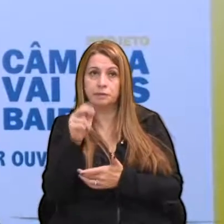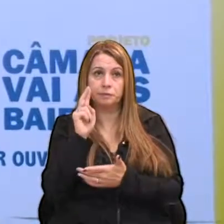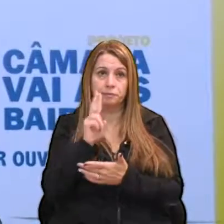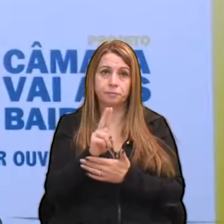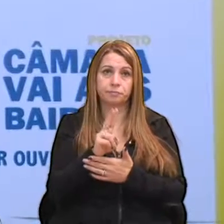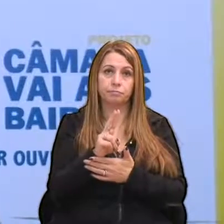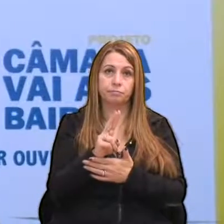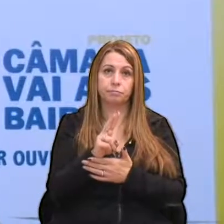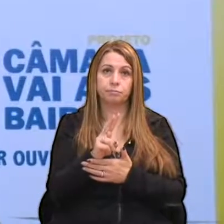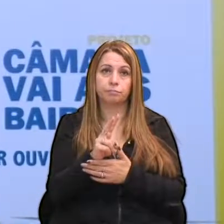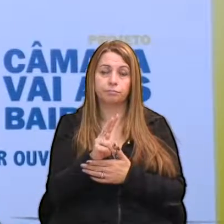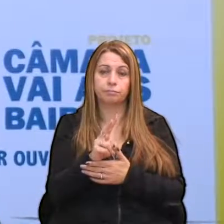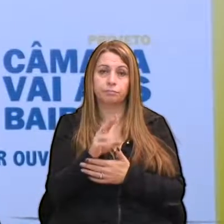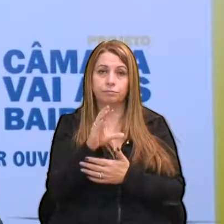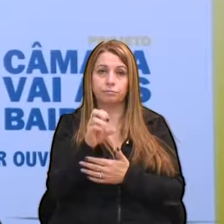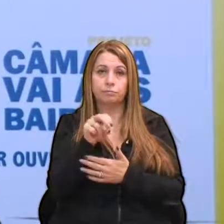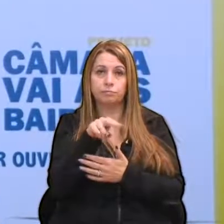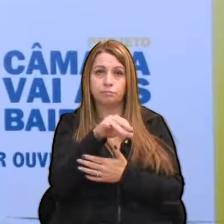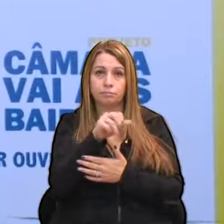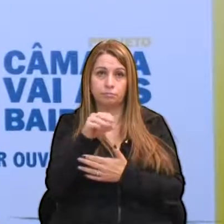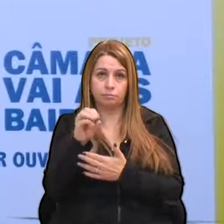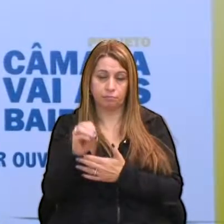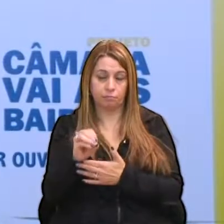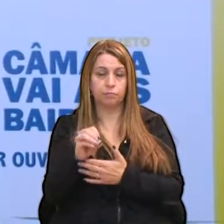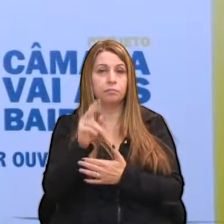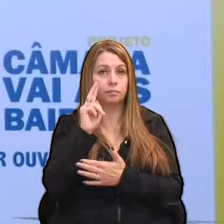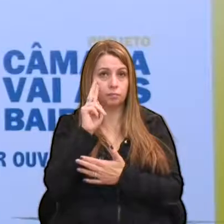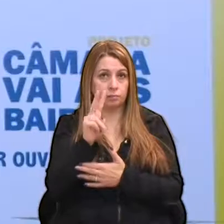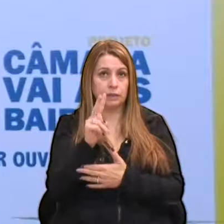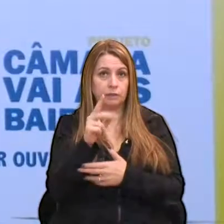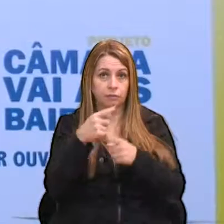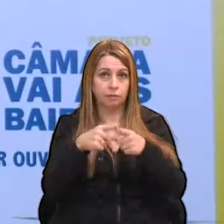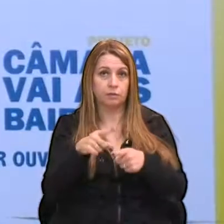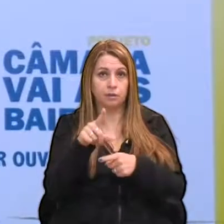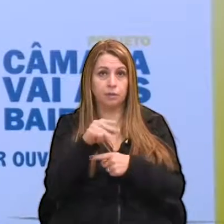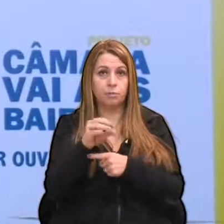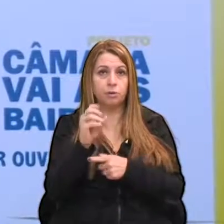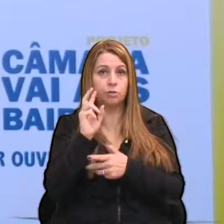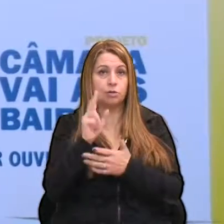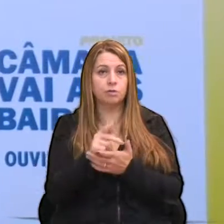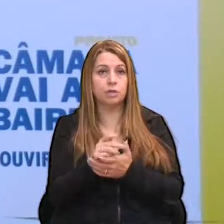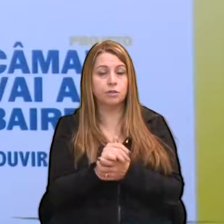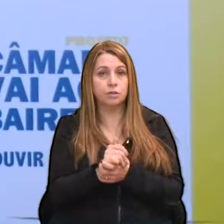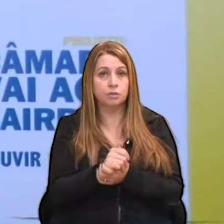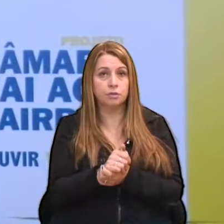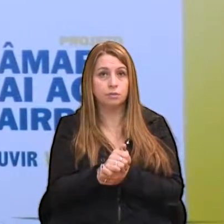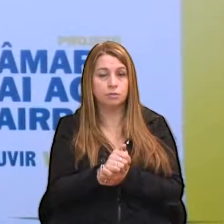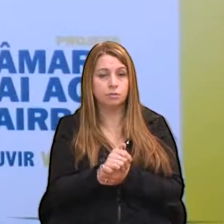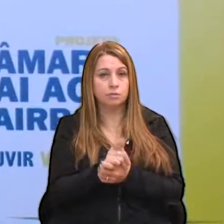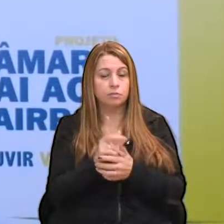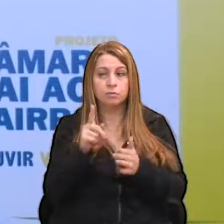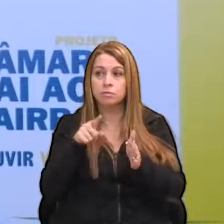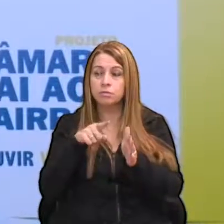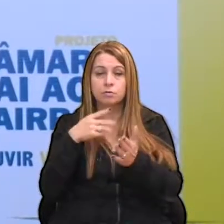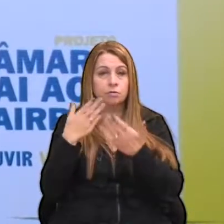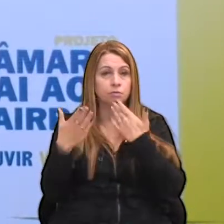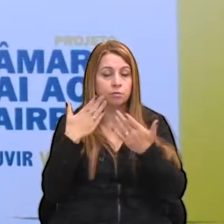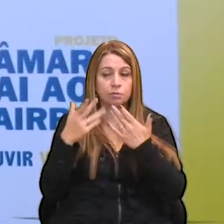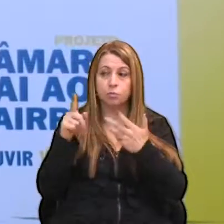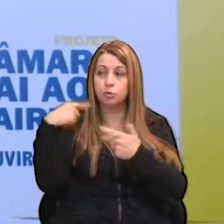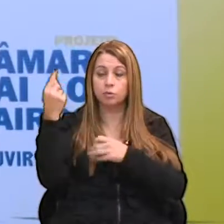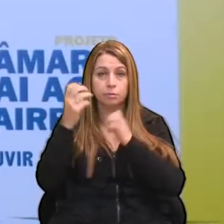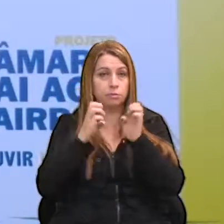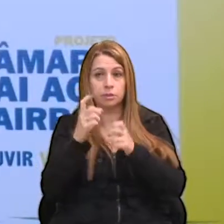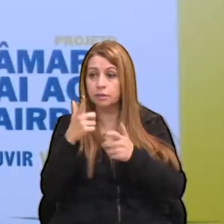uma concessão que foi lá direcionada, foi feita uma licitação e que foi questionada por outras empresas, né, e